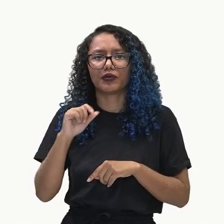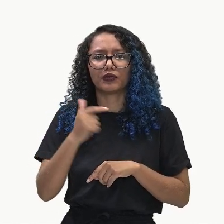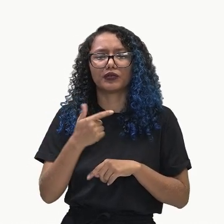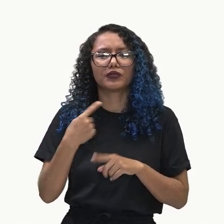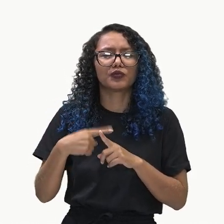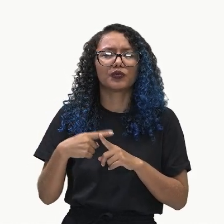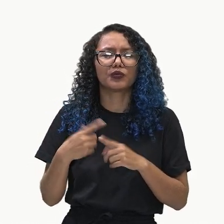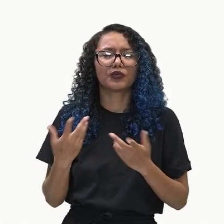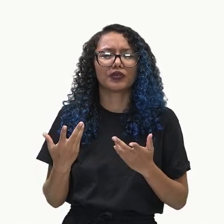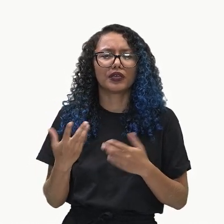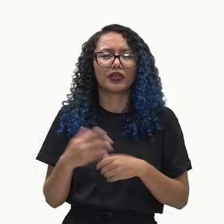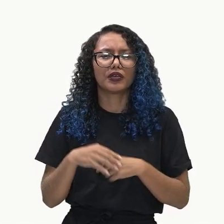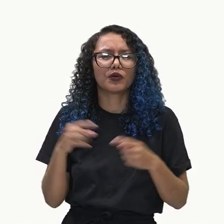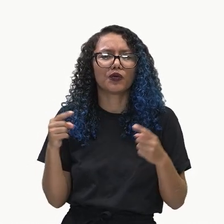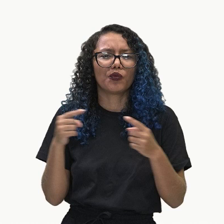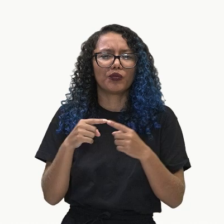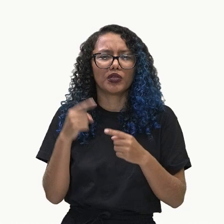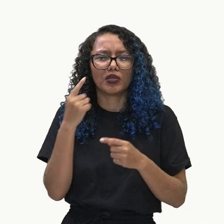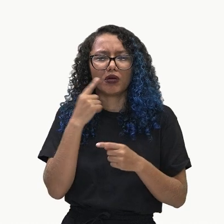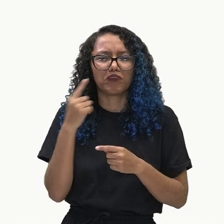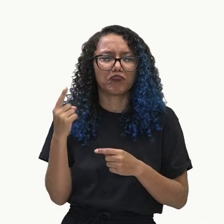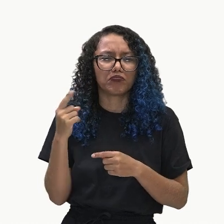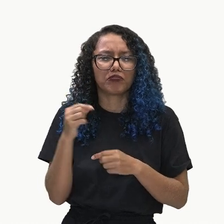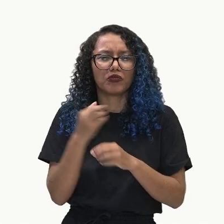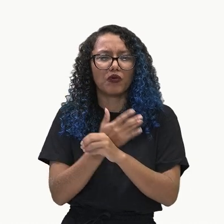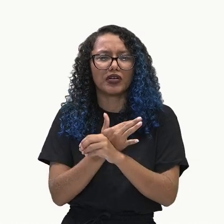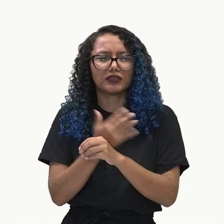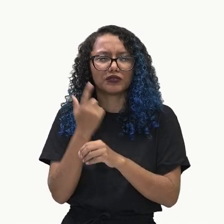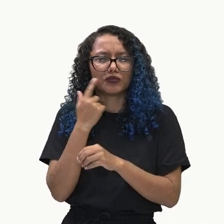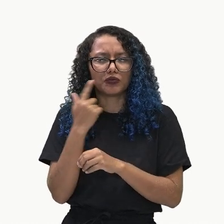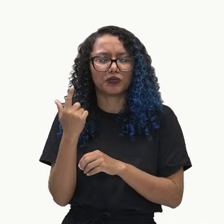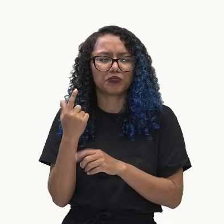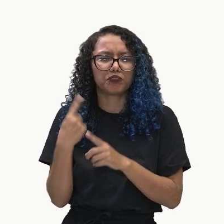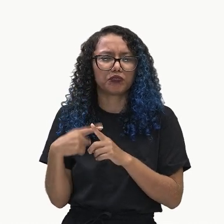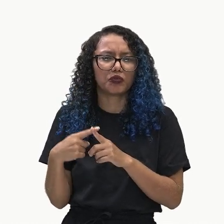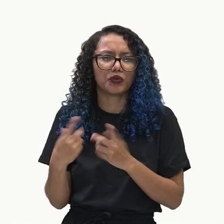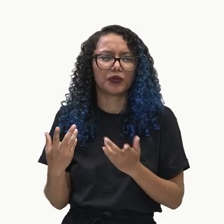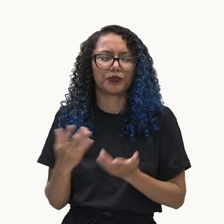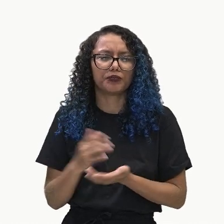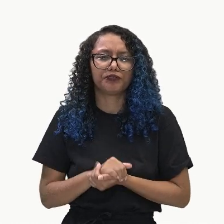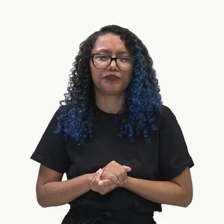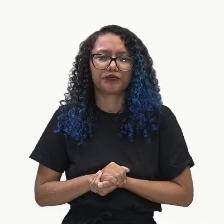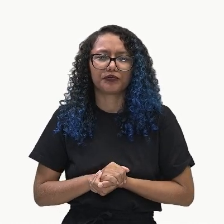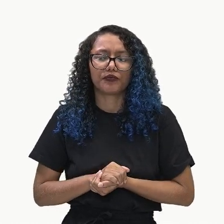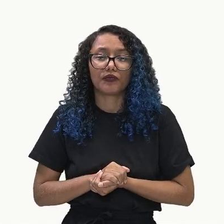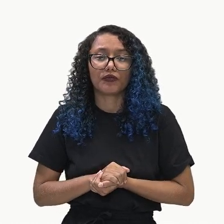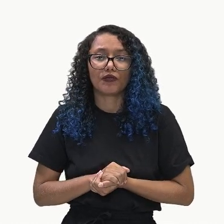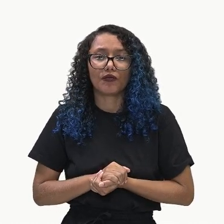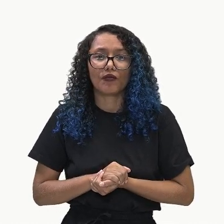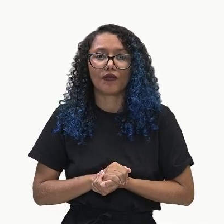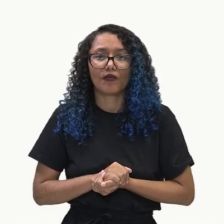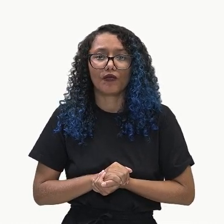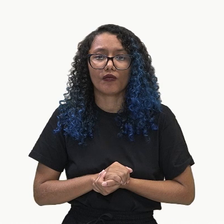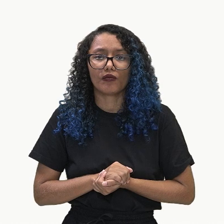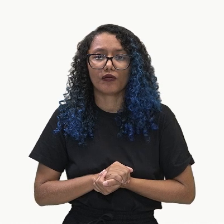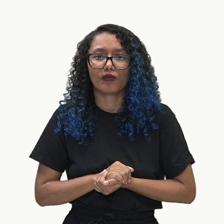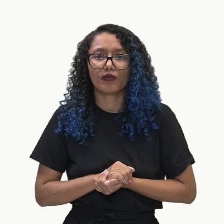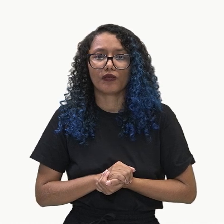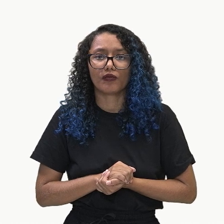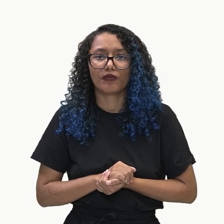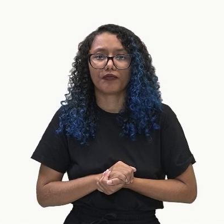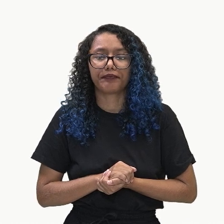H3PO2 do ácido hipofosforoso? Porque apesar de ele ter 3 moléculas